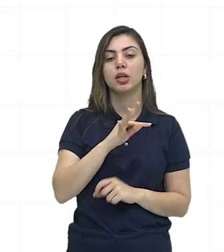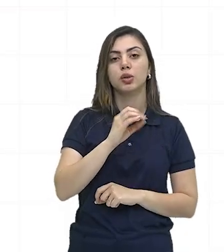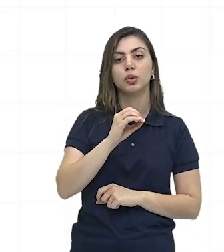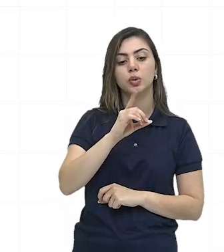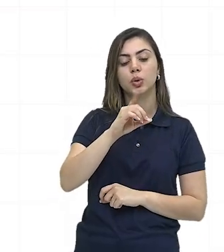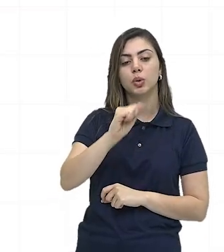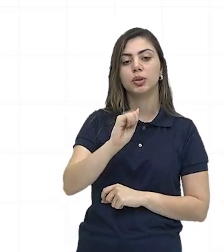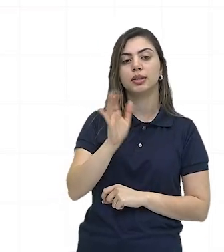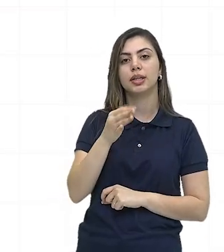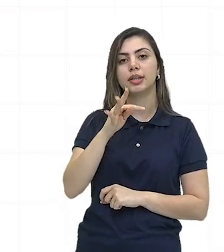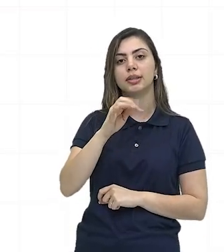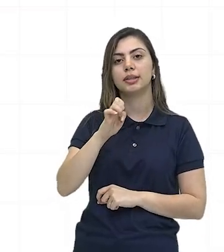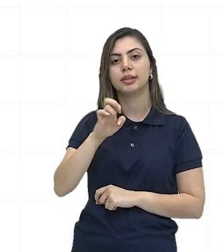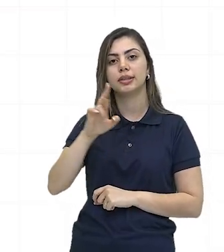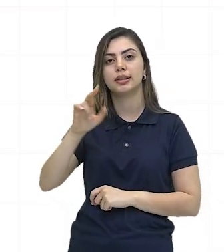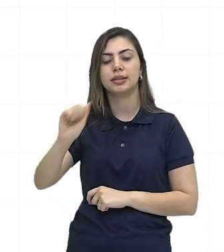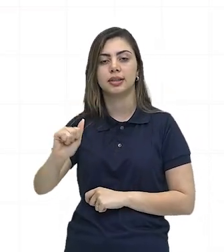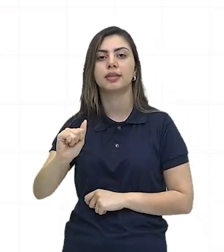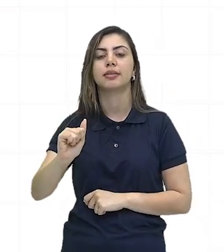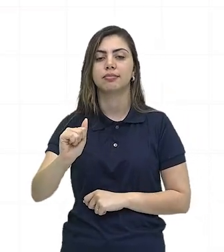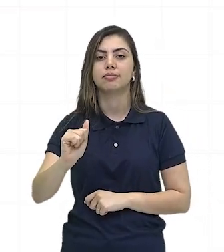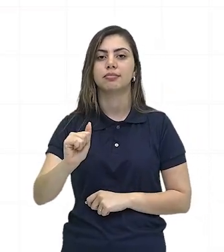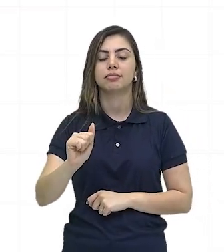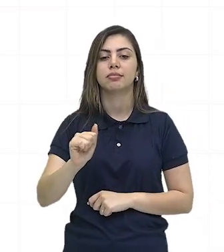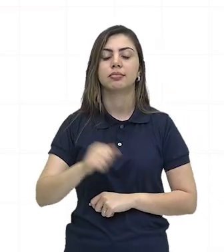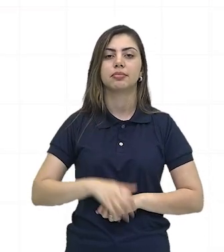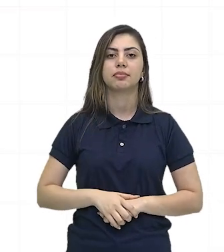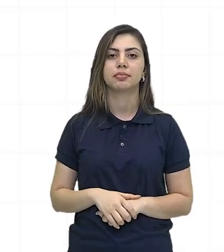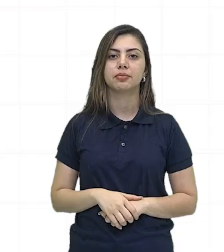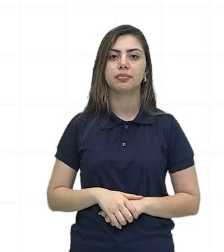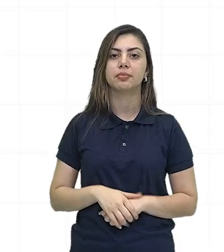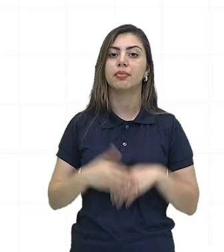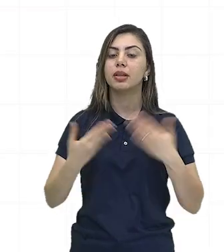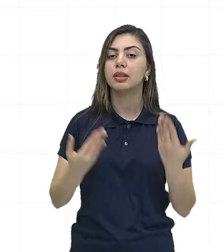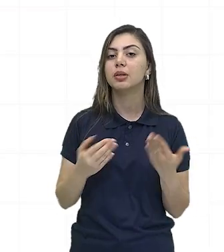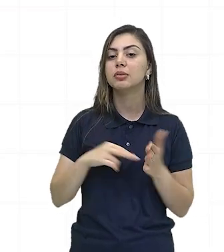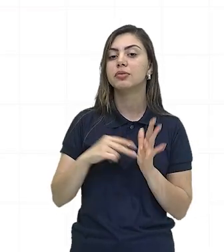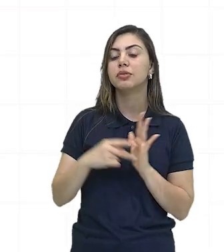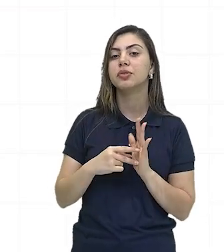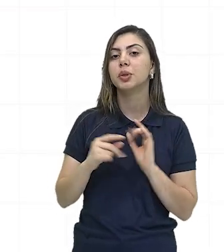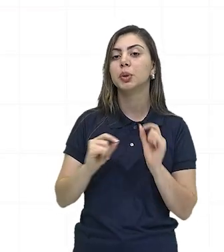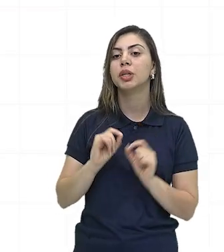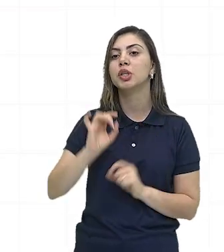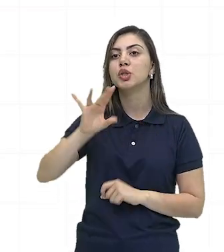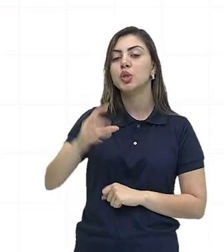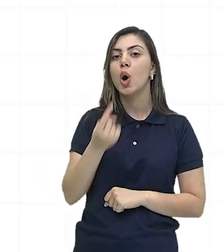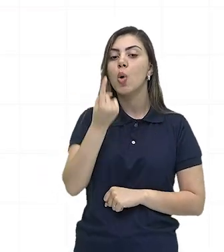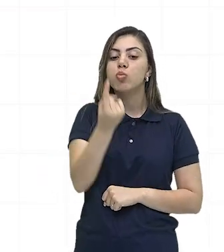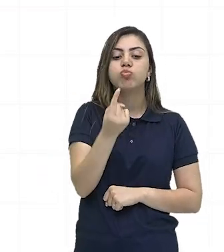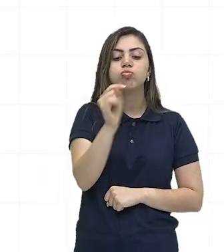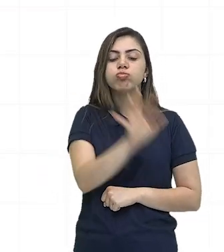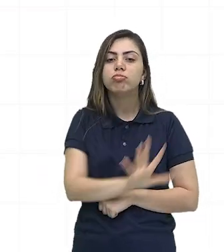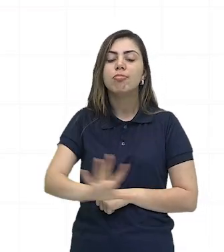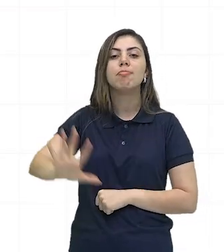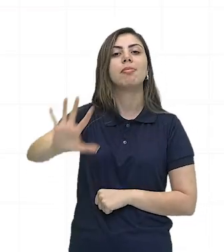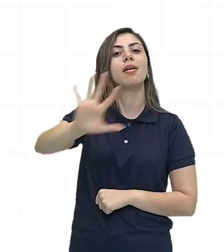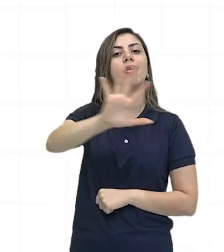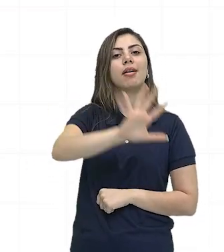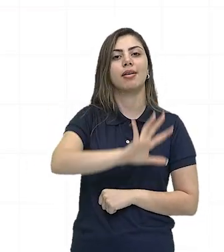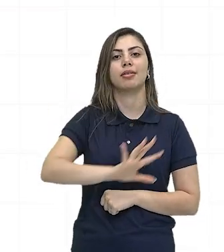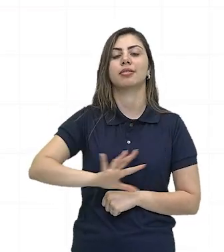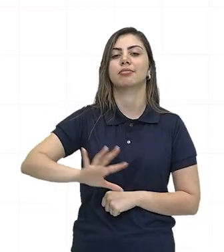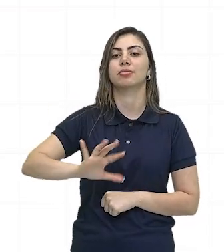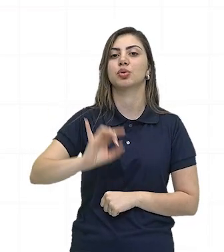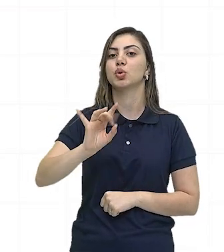toda e Geia quer dizer terra. Então, nós tínhamos aí toda a terra aí